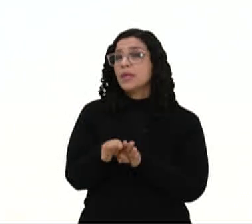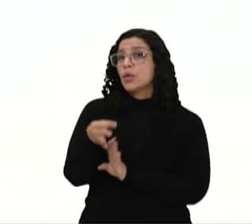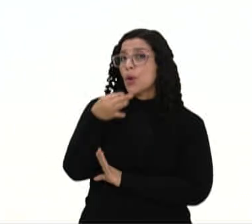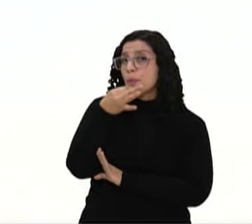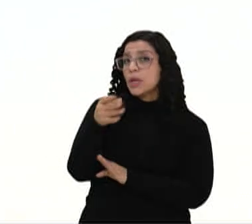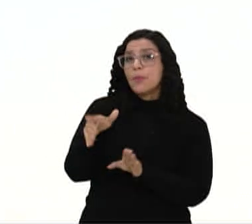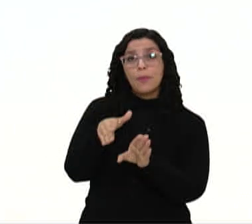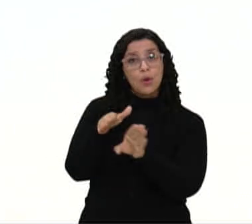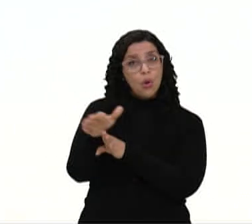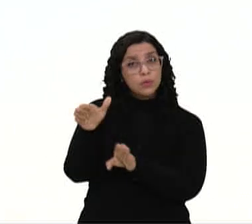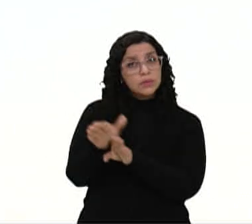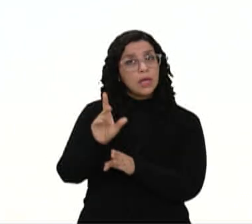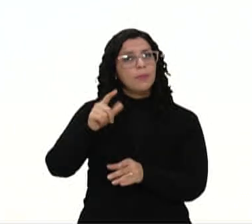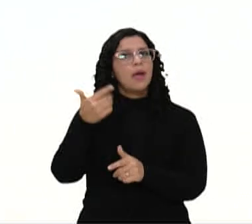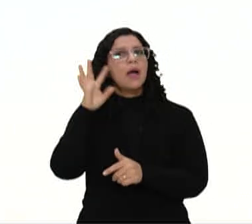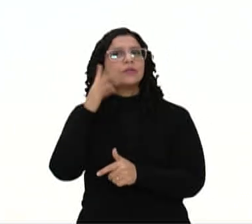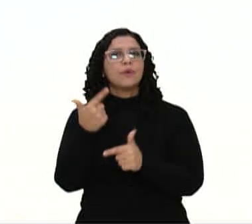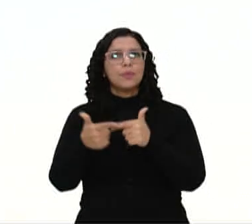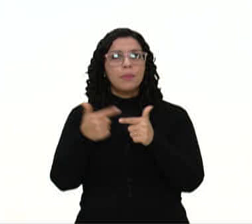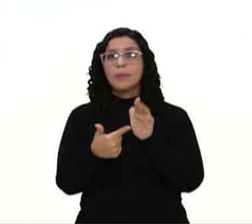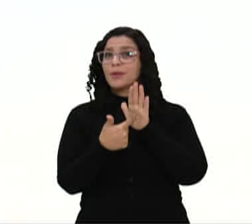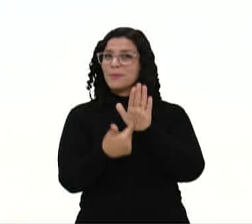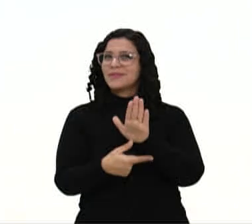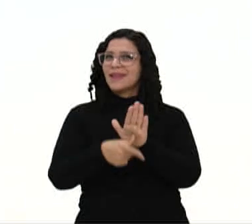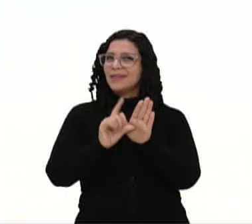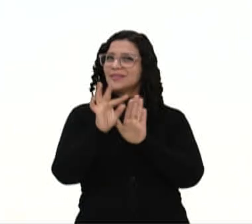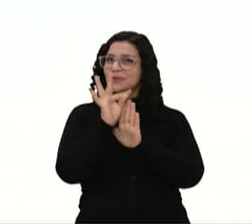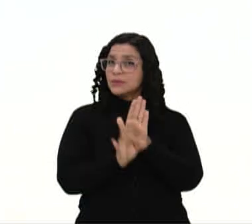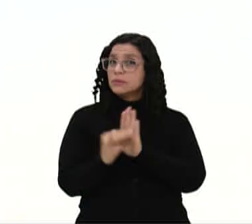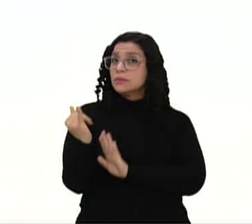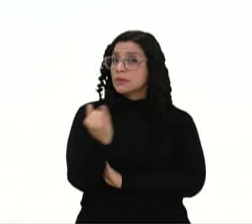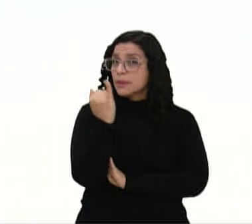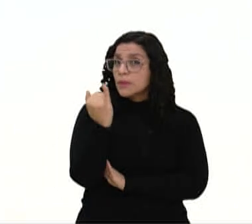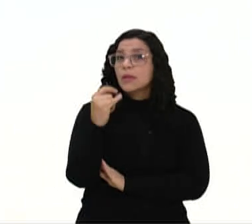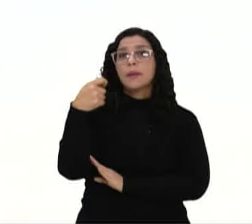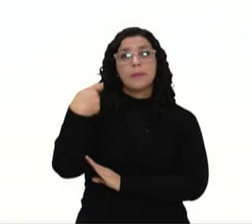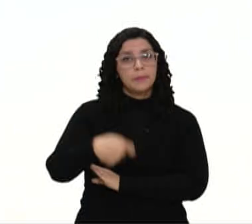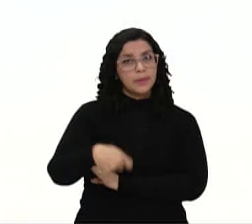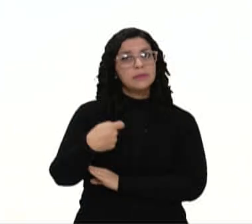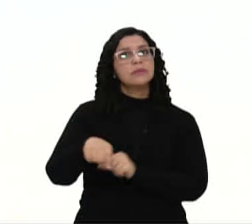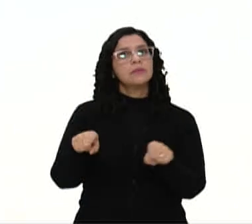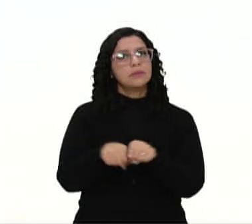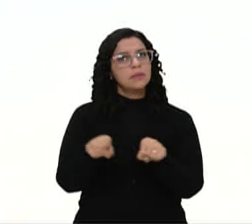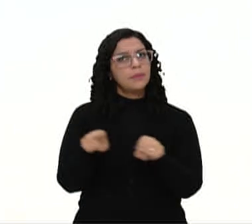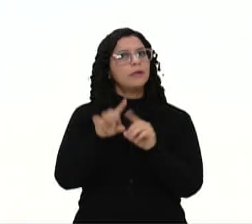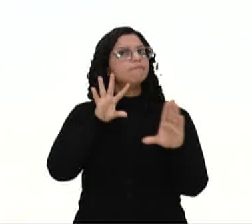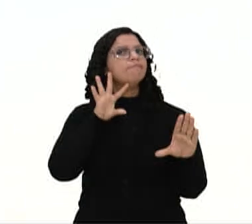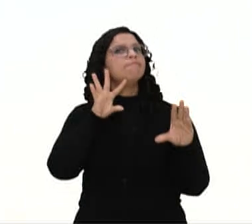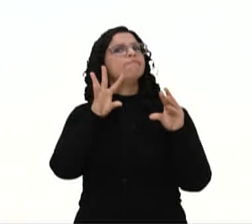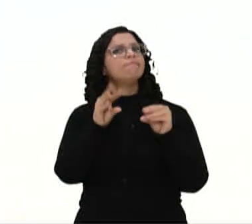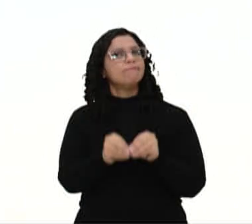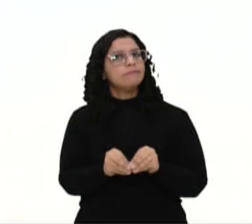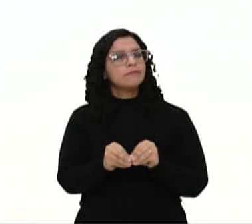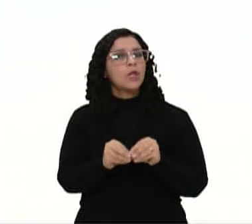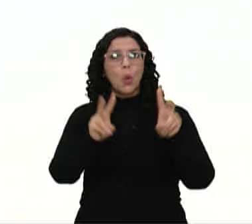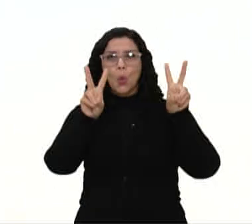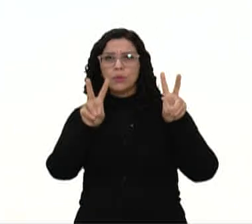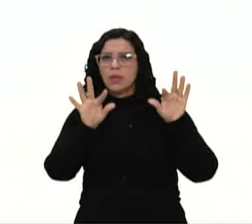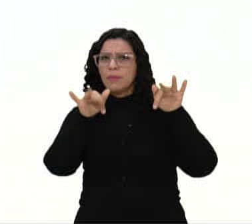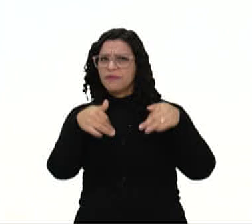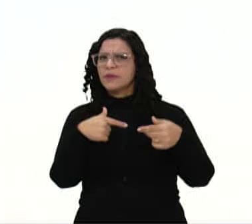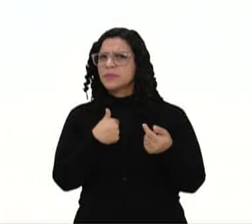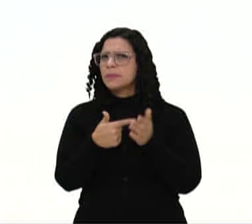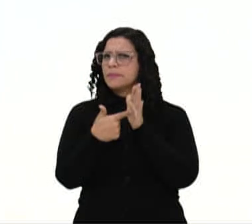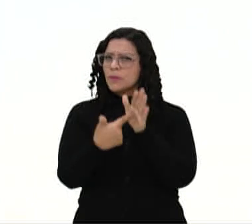sugestão de solução para o problema exposto. Bastante importante também. O fechamento do assunto, da temática